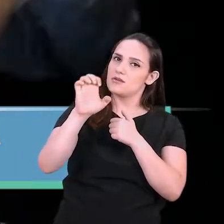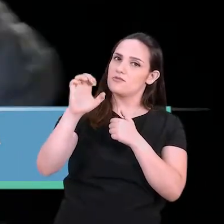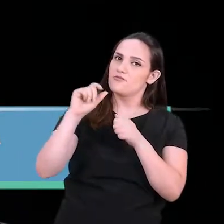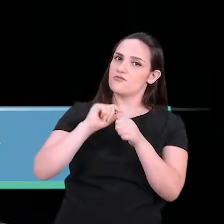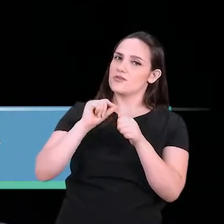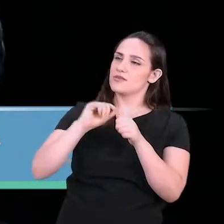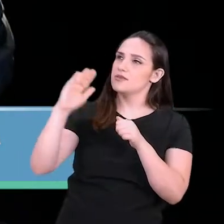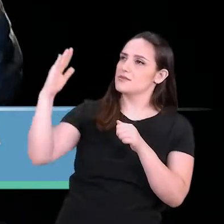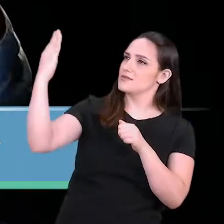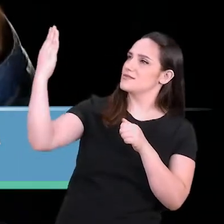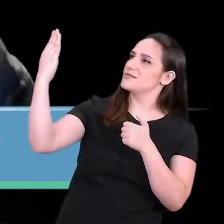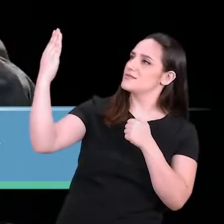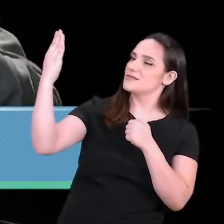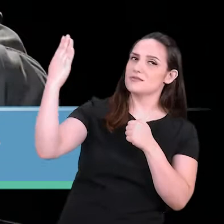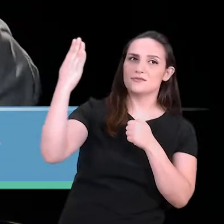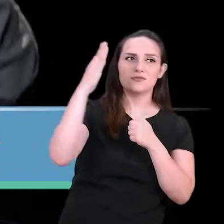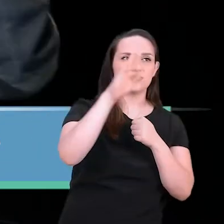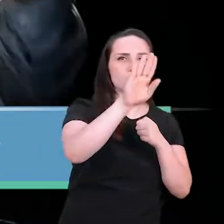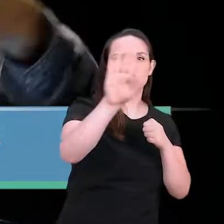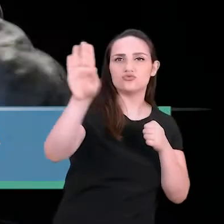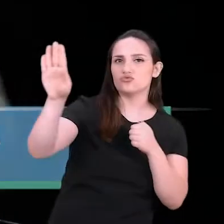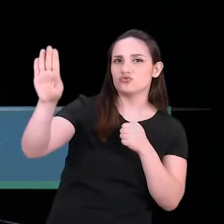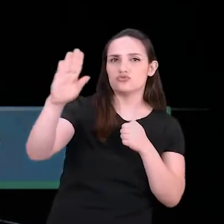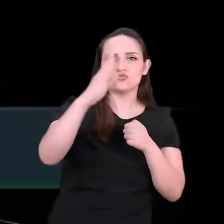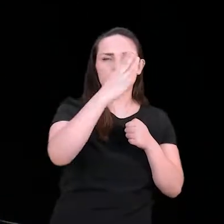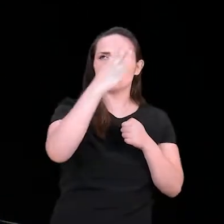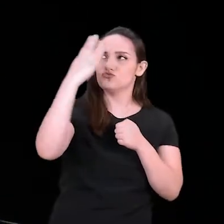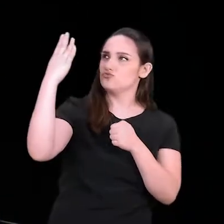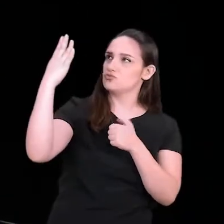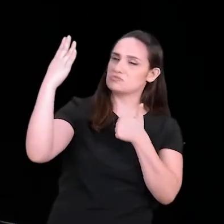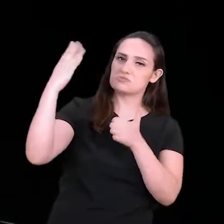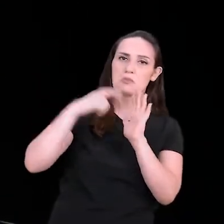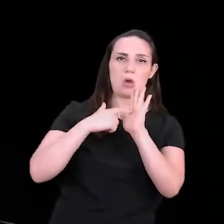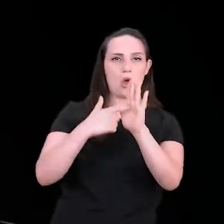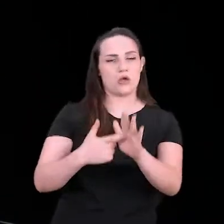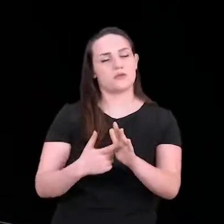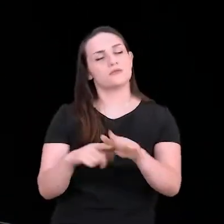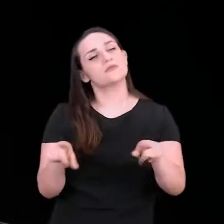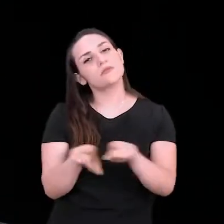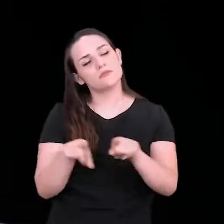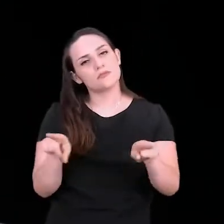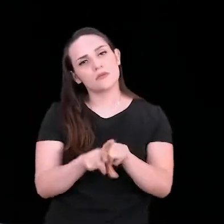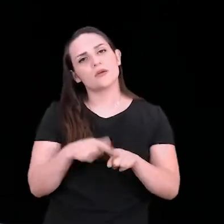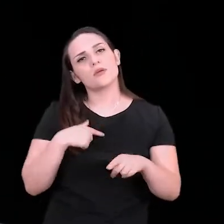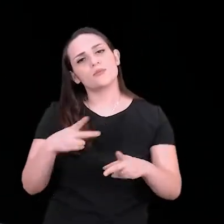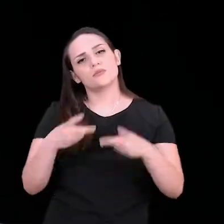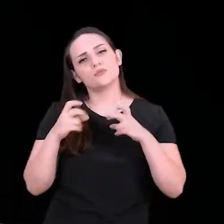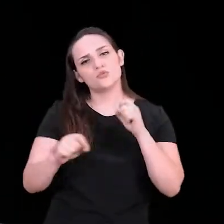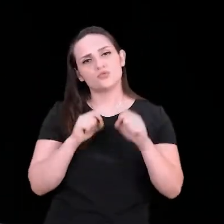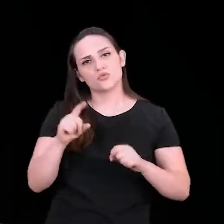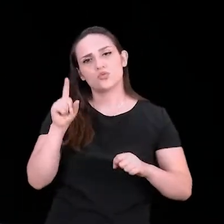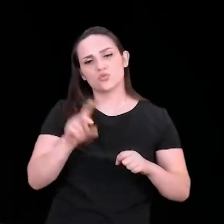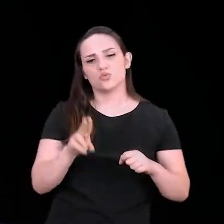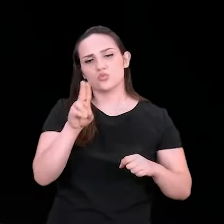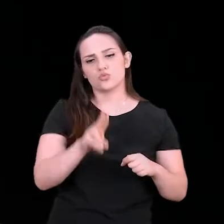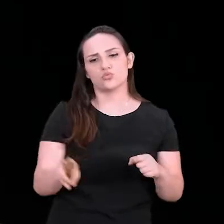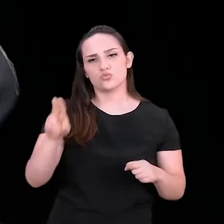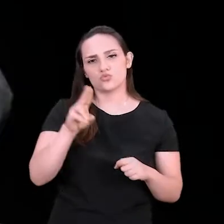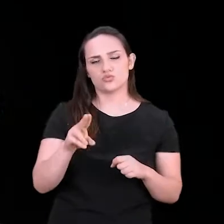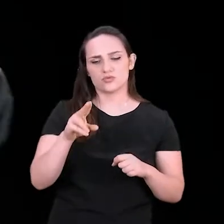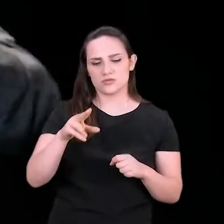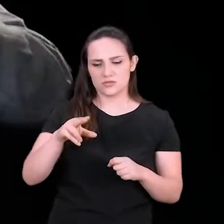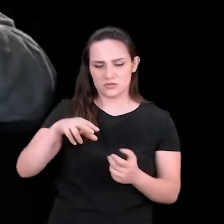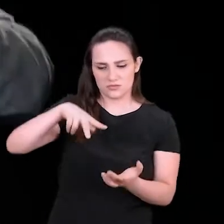mostrar o cenário que ele estava, né? E por aí vai, claro, num momento ou em outro também, pelo que eu pude analisar,